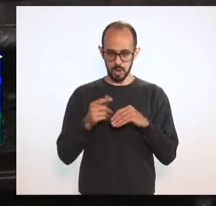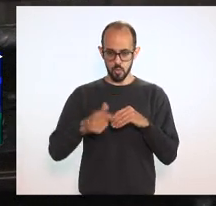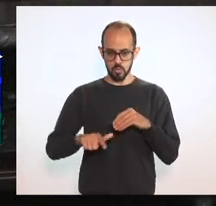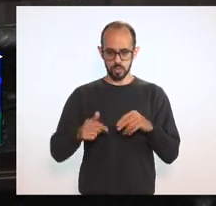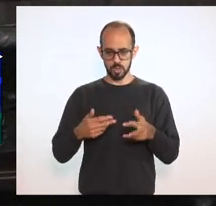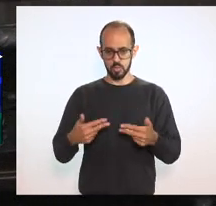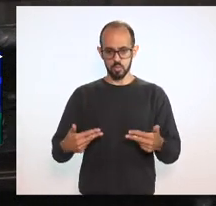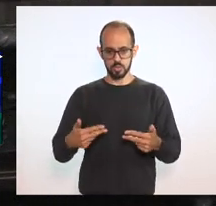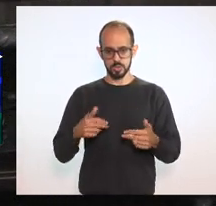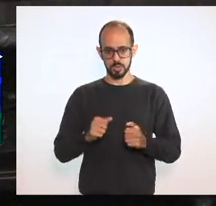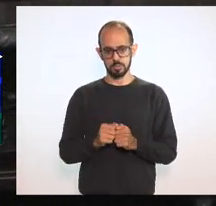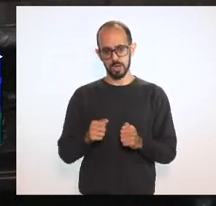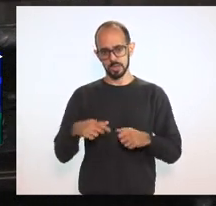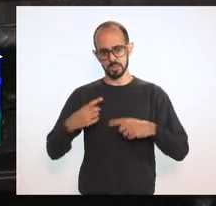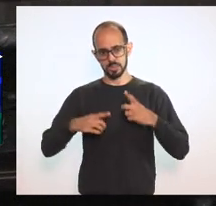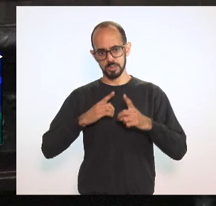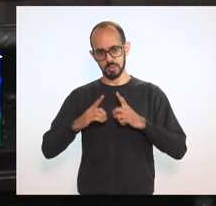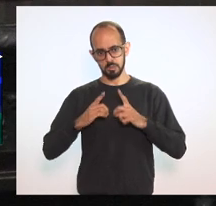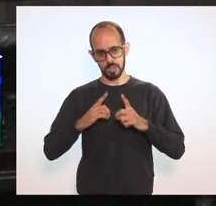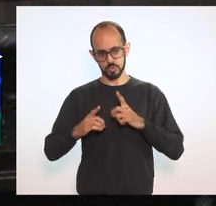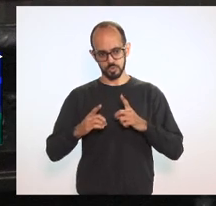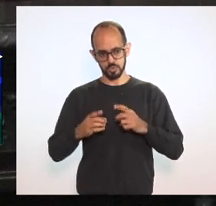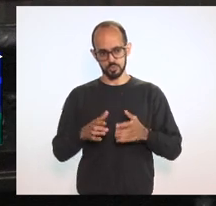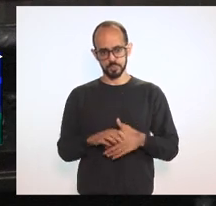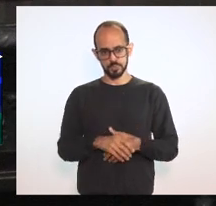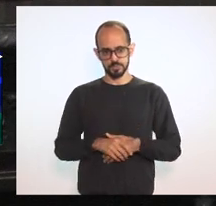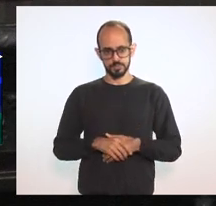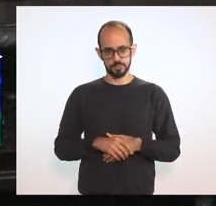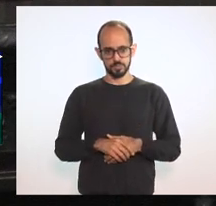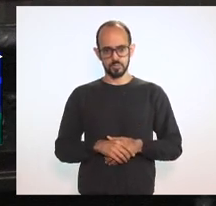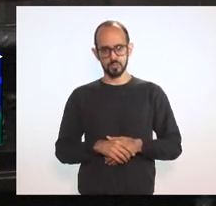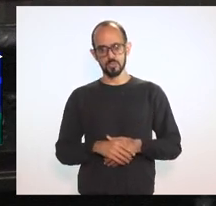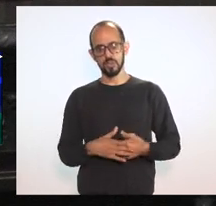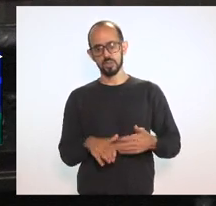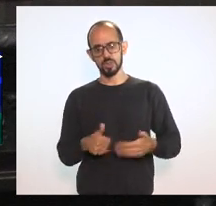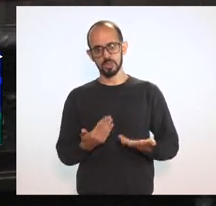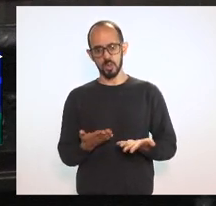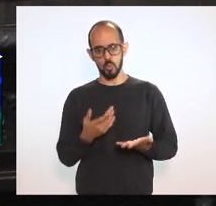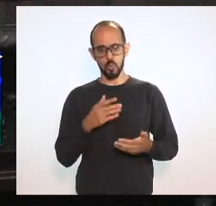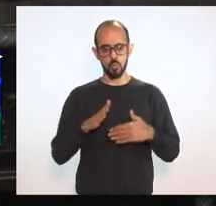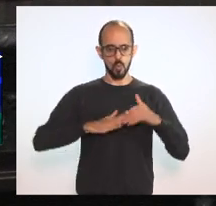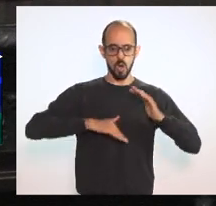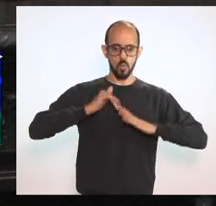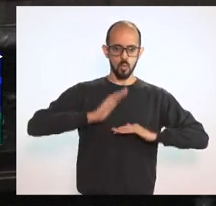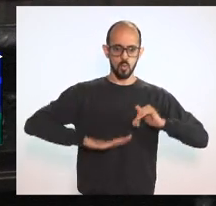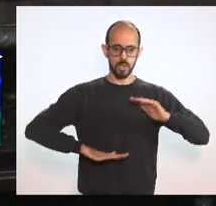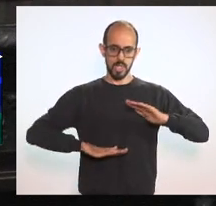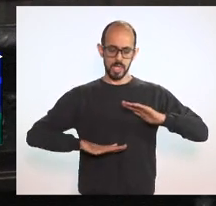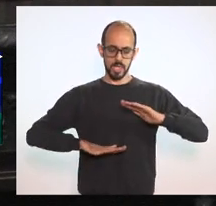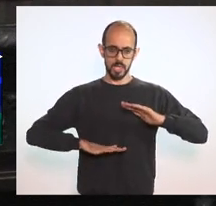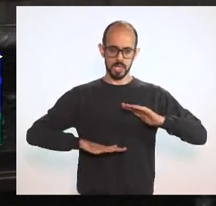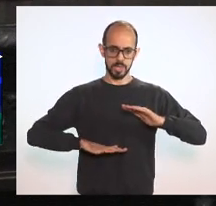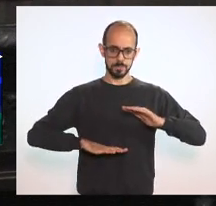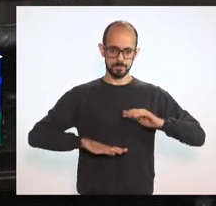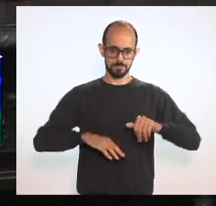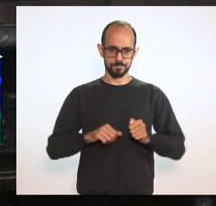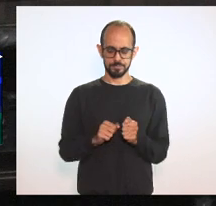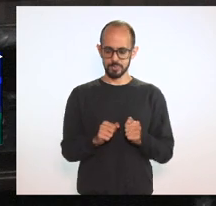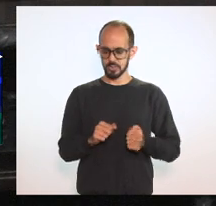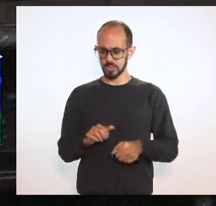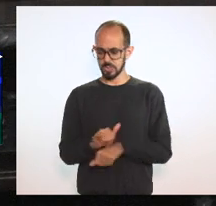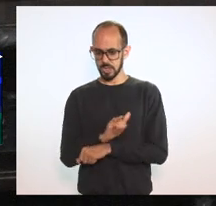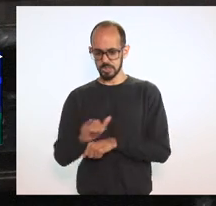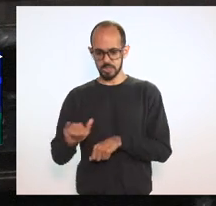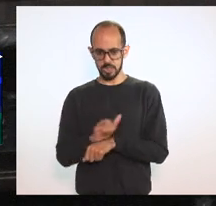para esse para esse debate o nesse debate Vejam Só Qualquer que seja o dispositivo para que a gente